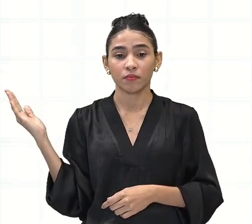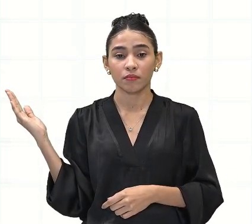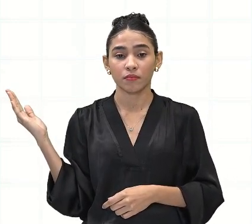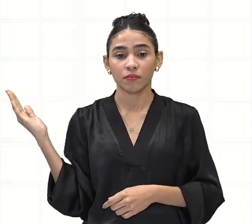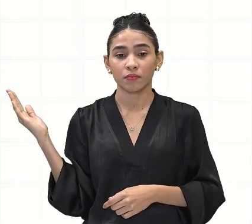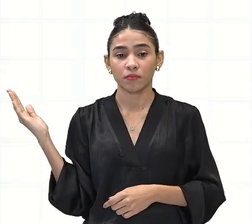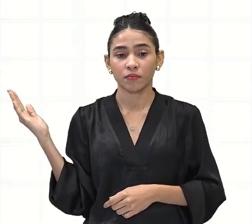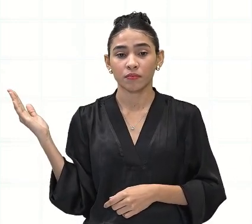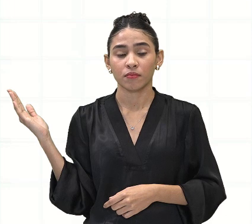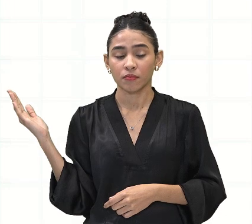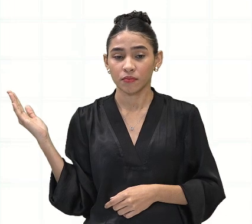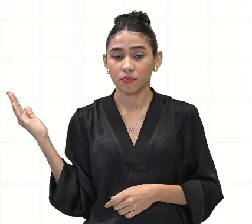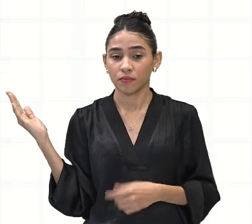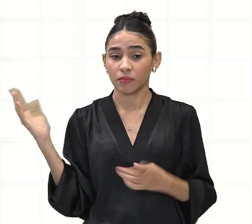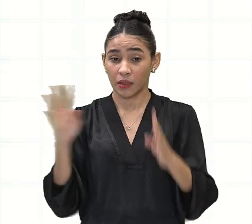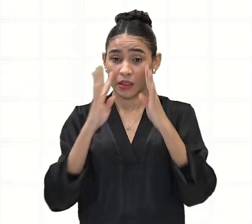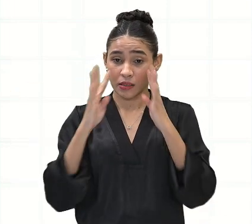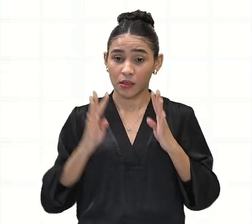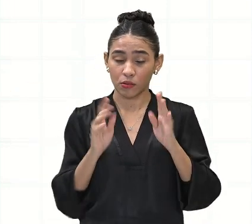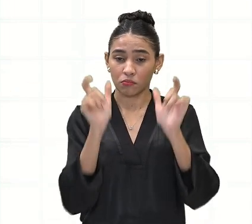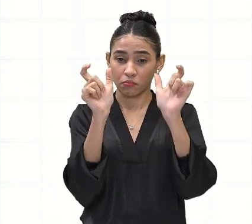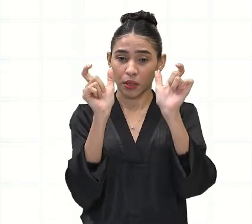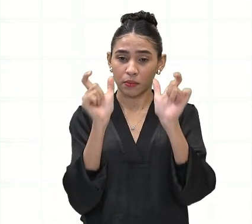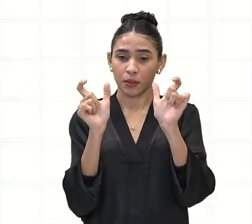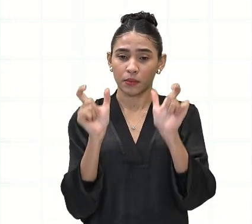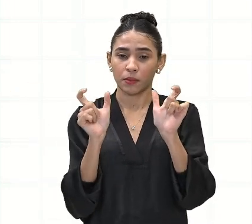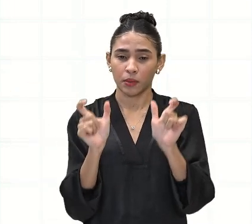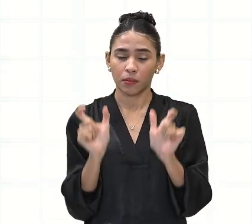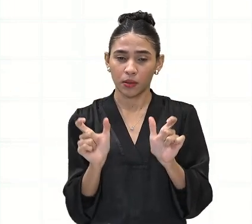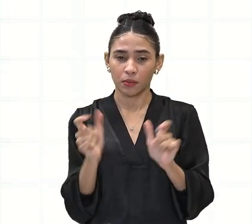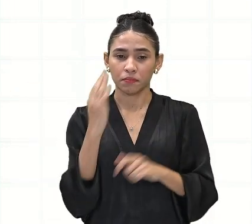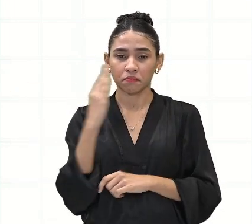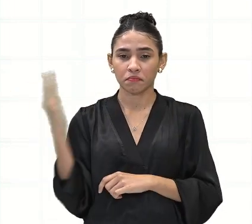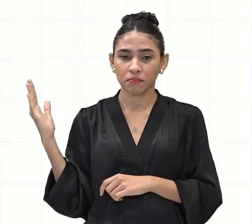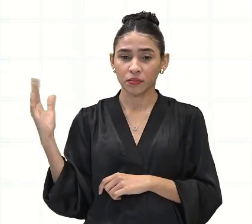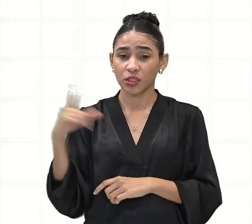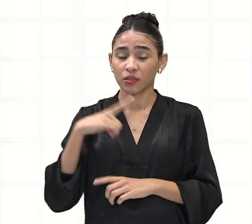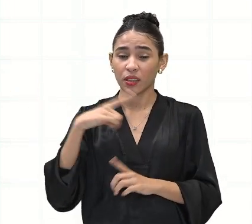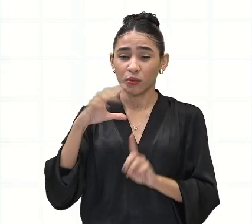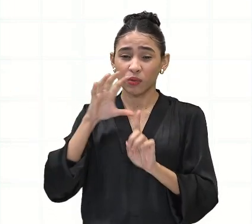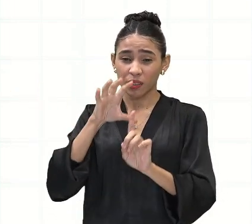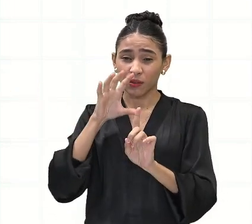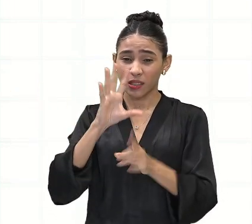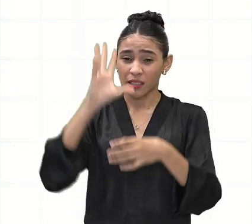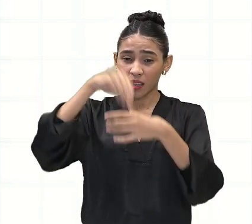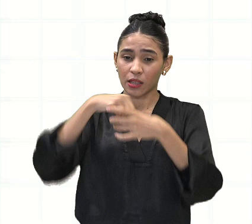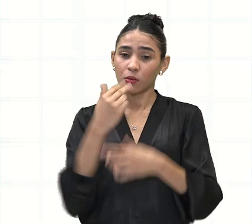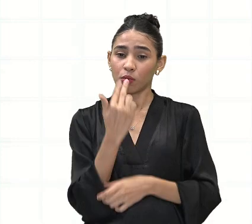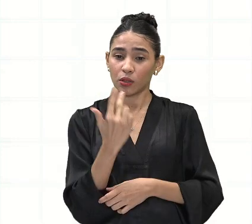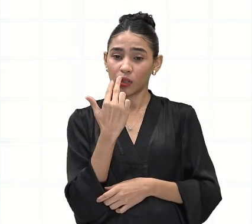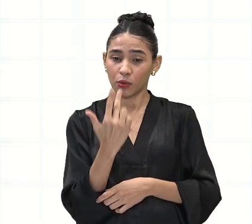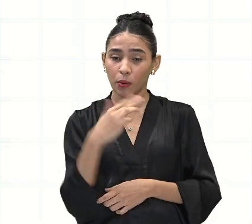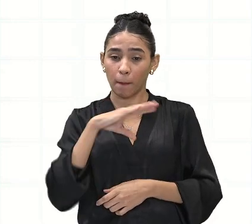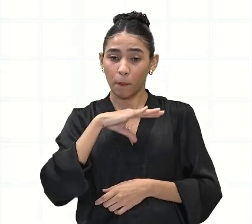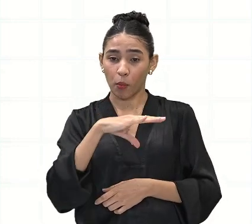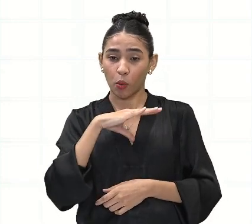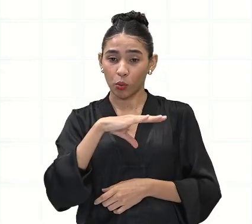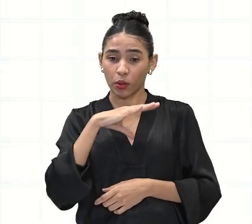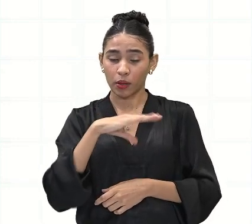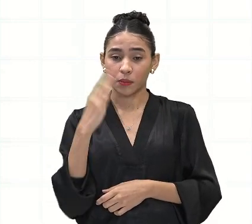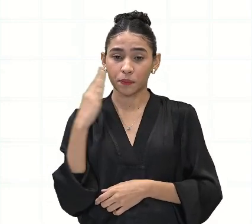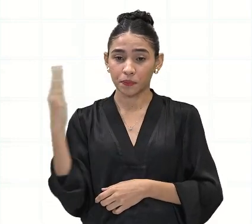pagliaccio, é o palhaço, dueto, dueto, quadratino, quadratim, esquadrone,